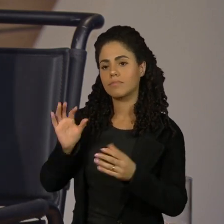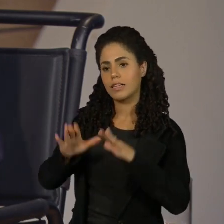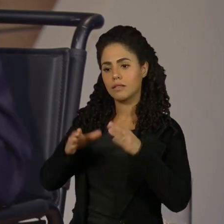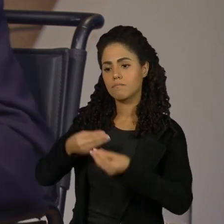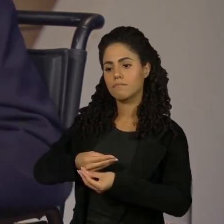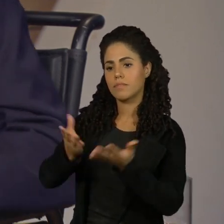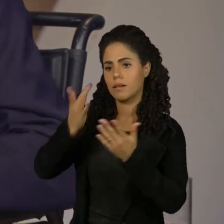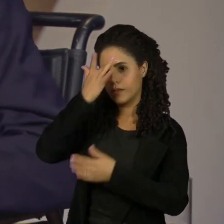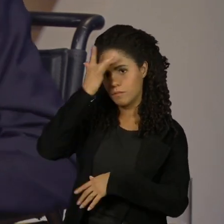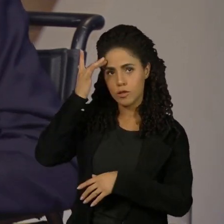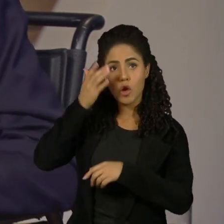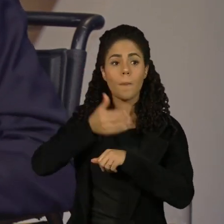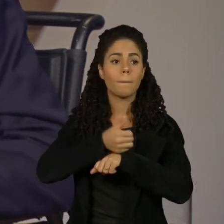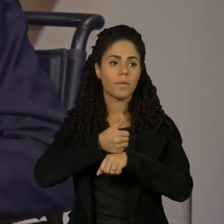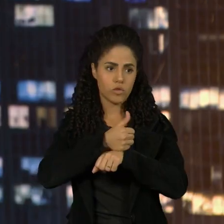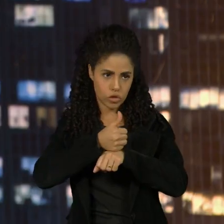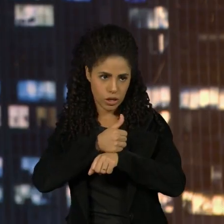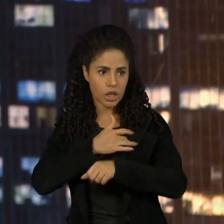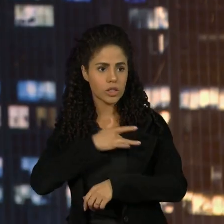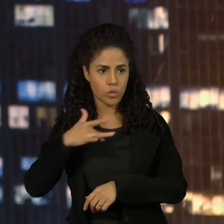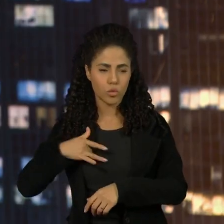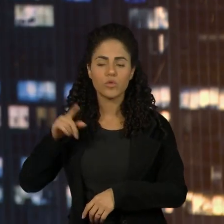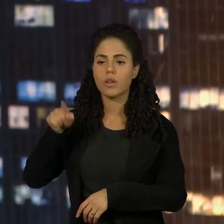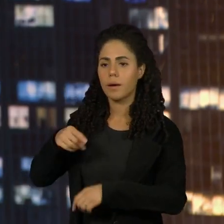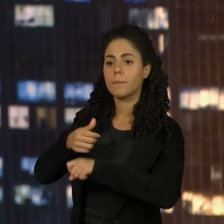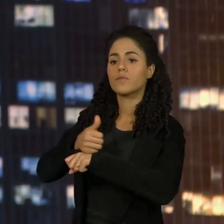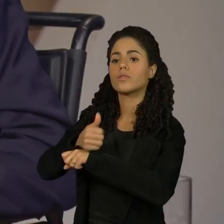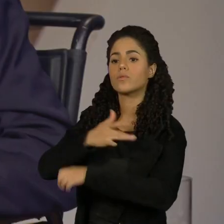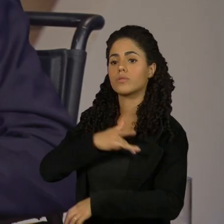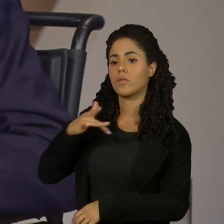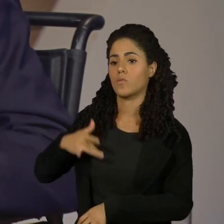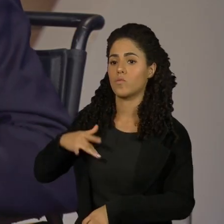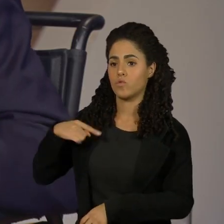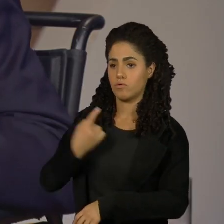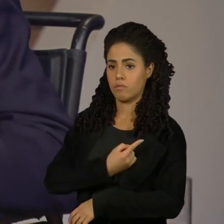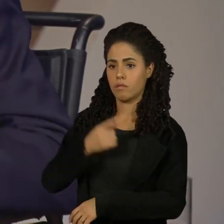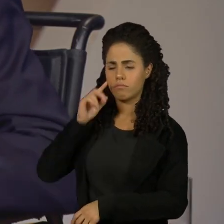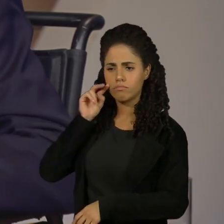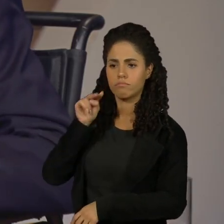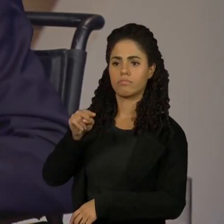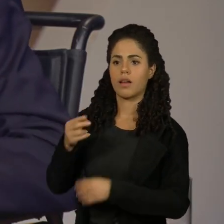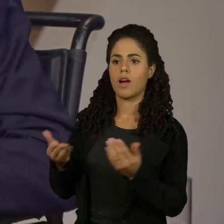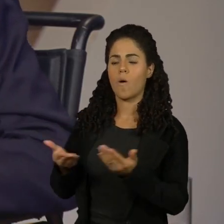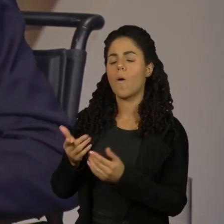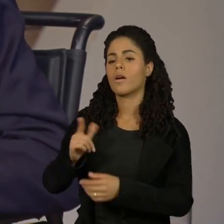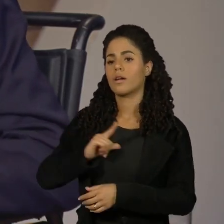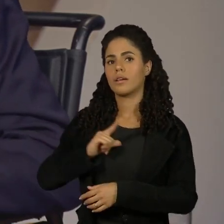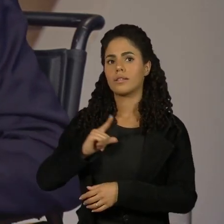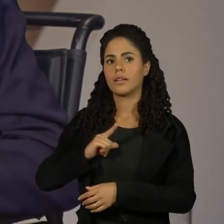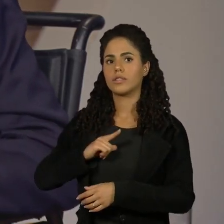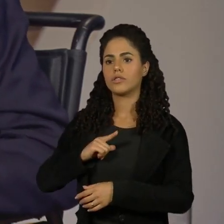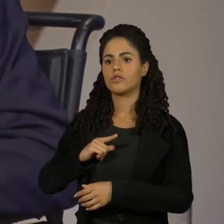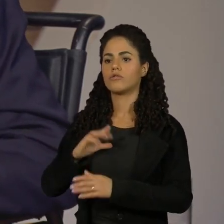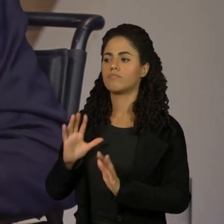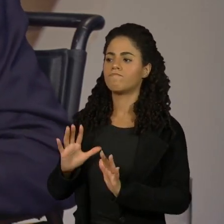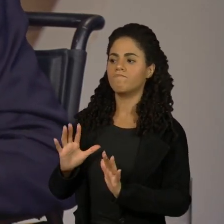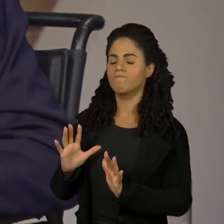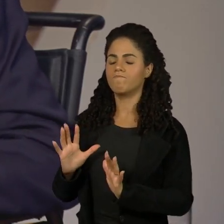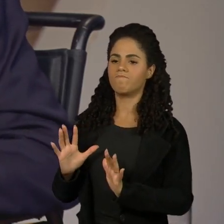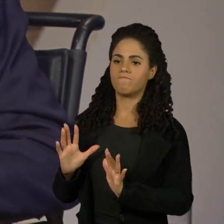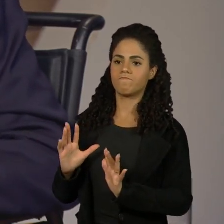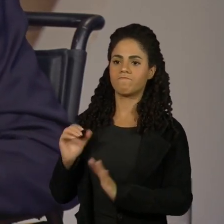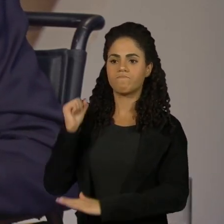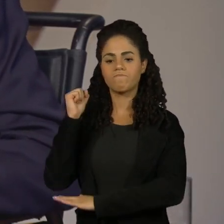para as pessoas profissionais a PrEP, de saúde. os profissionais de saúde. A gente tem uma certa resistência e um